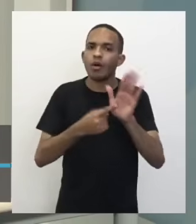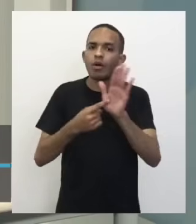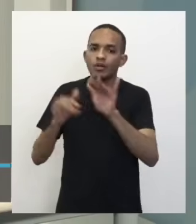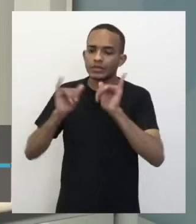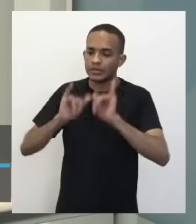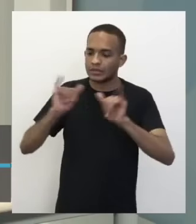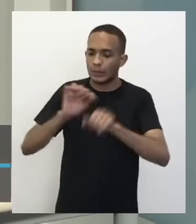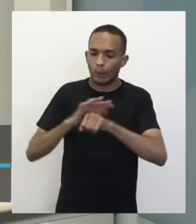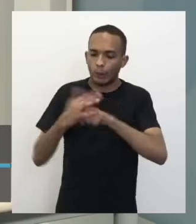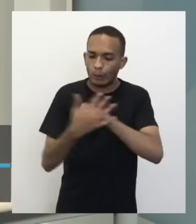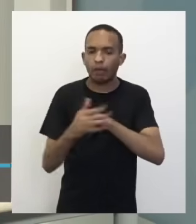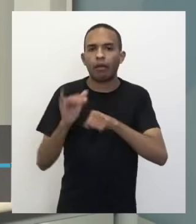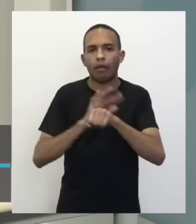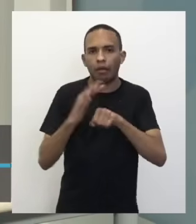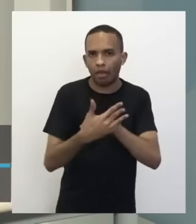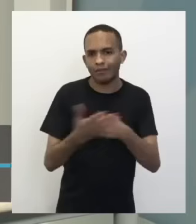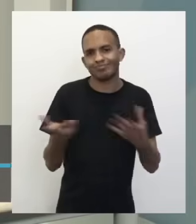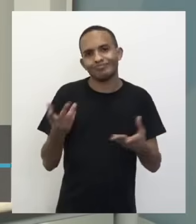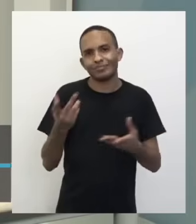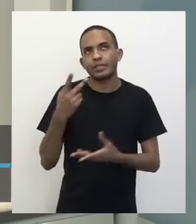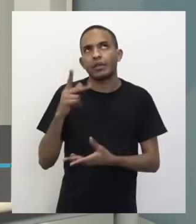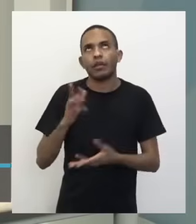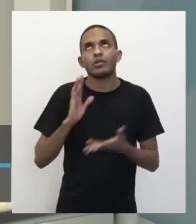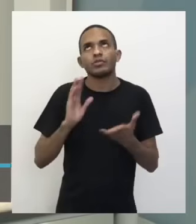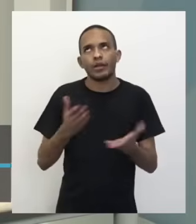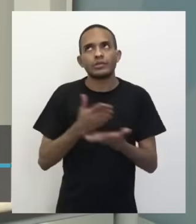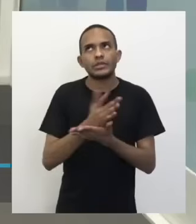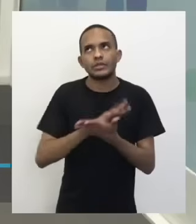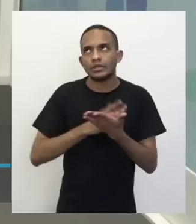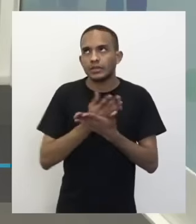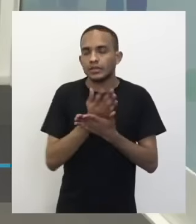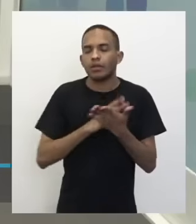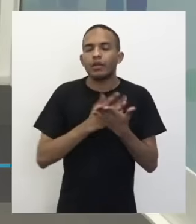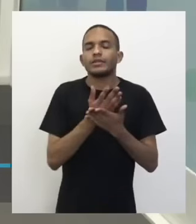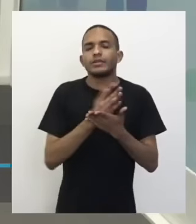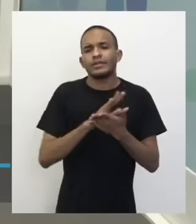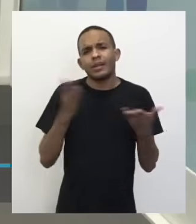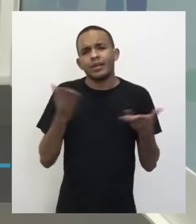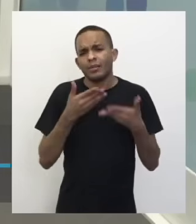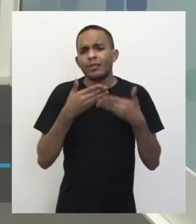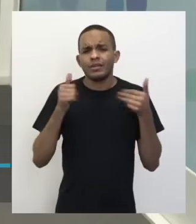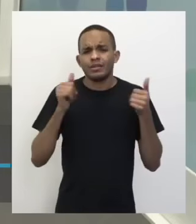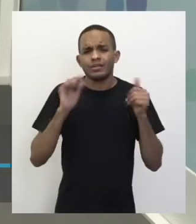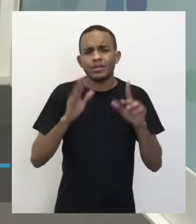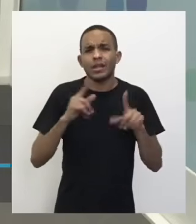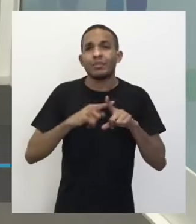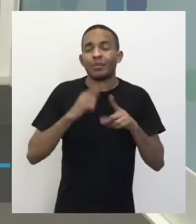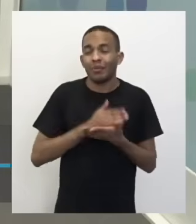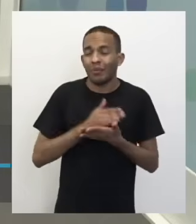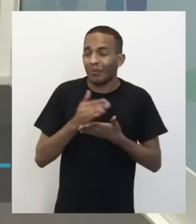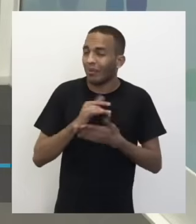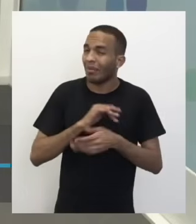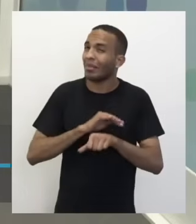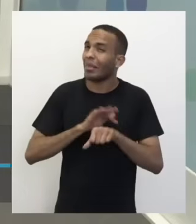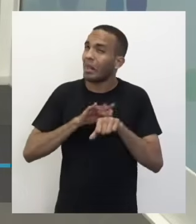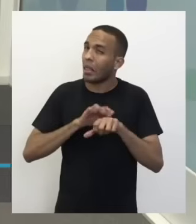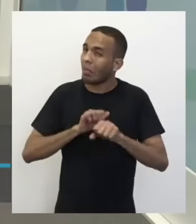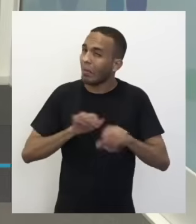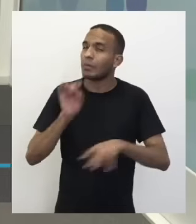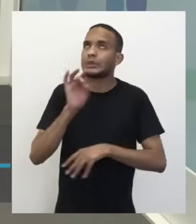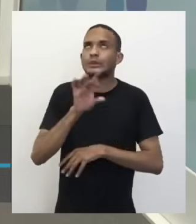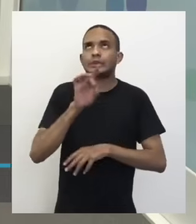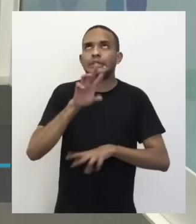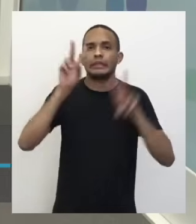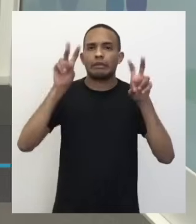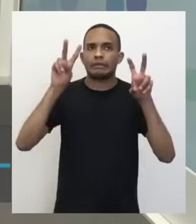sobre coronavírus. Então acho que ela está um pouco enjoada disso. Deu até uma melhorada, né? Porque no começo da pandemia era só